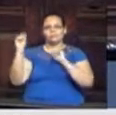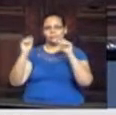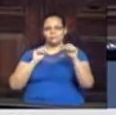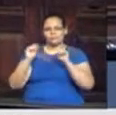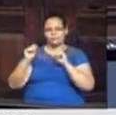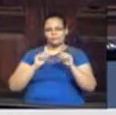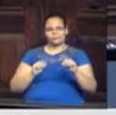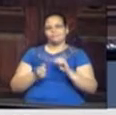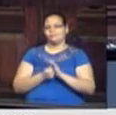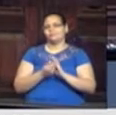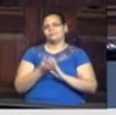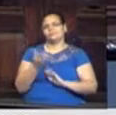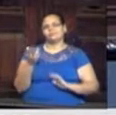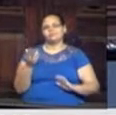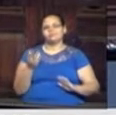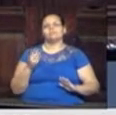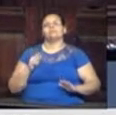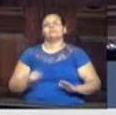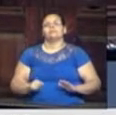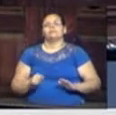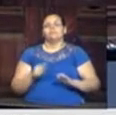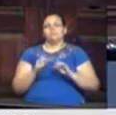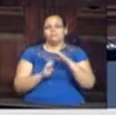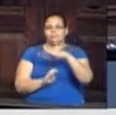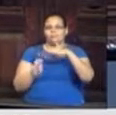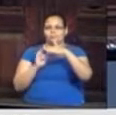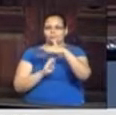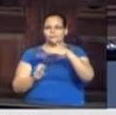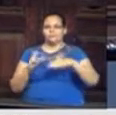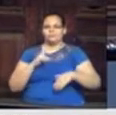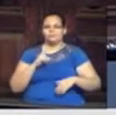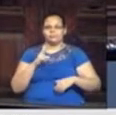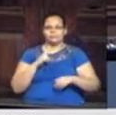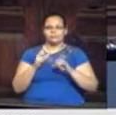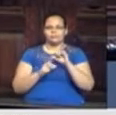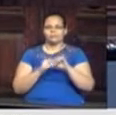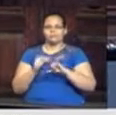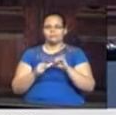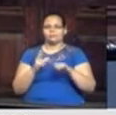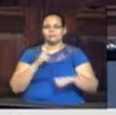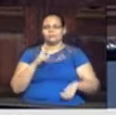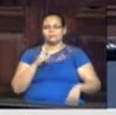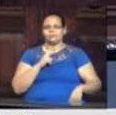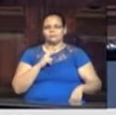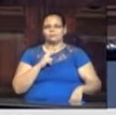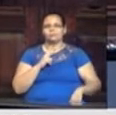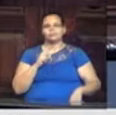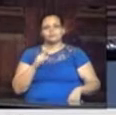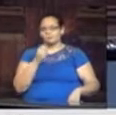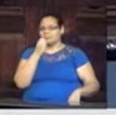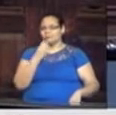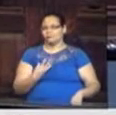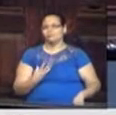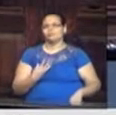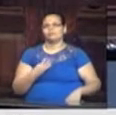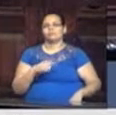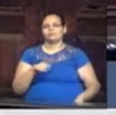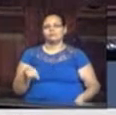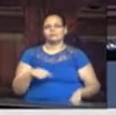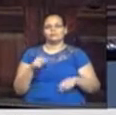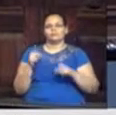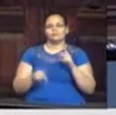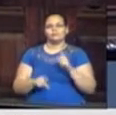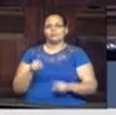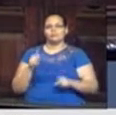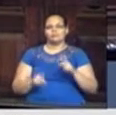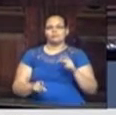diversas privatizações com muito sucesso. Privatizações essas cujos benefícios a nossa